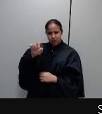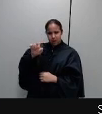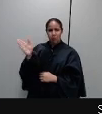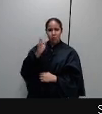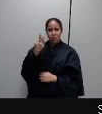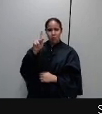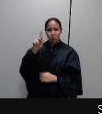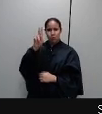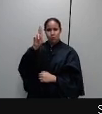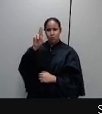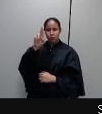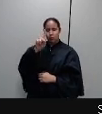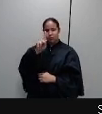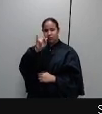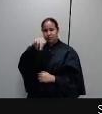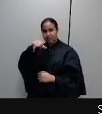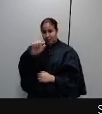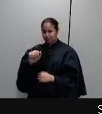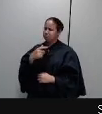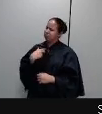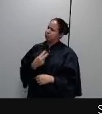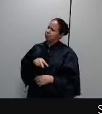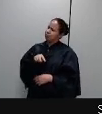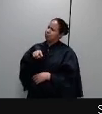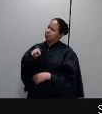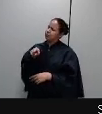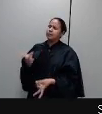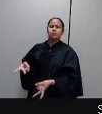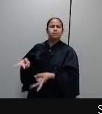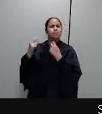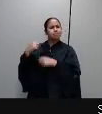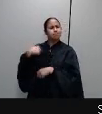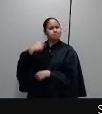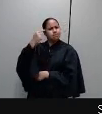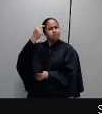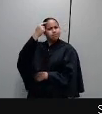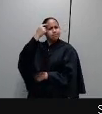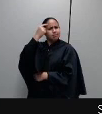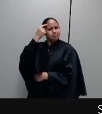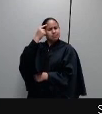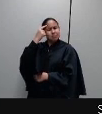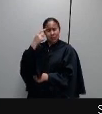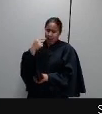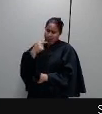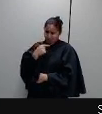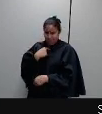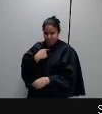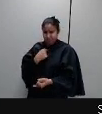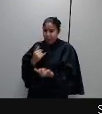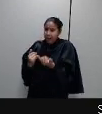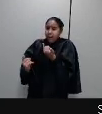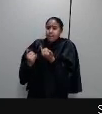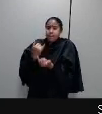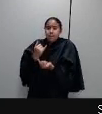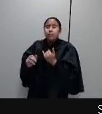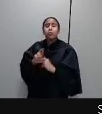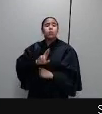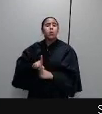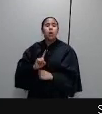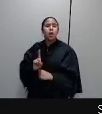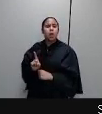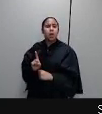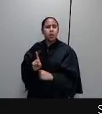está me parecendo seu presidente e assim não seria o caso de aplicar o